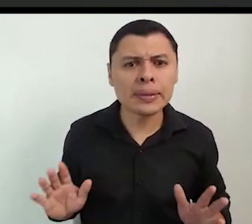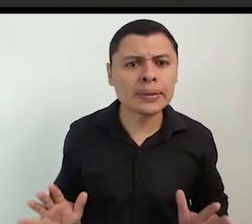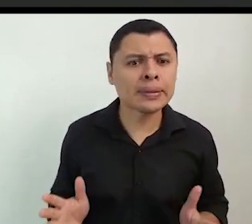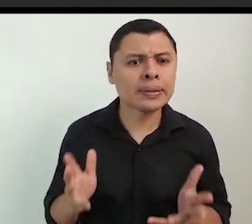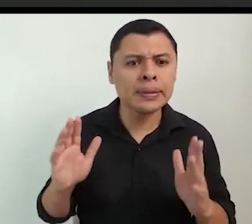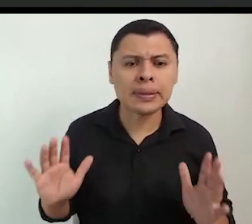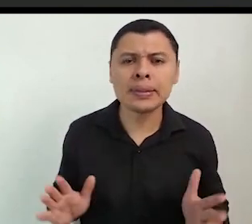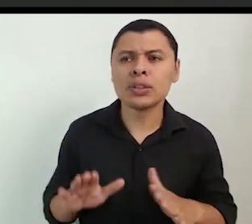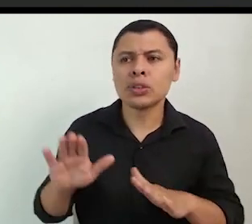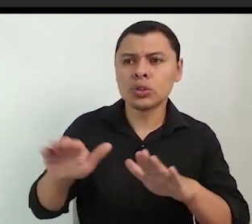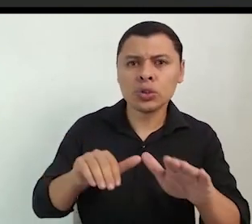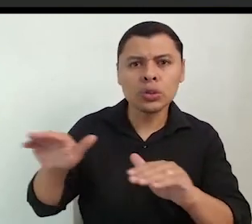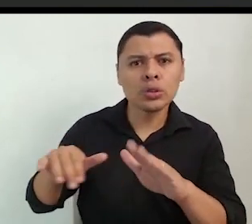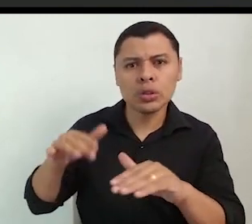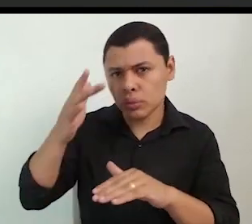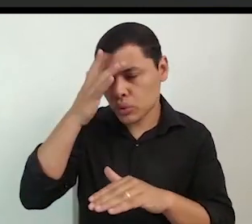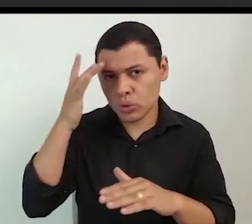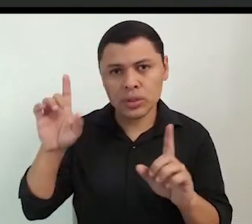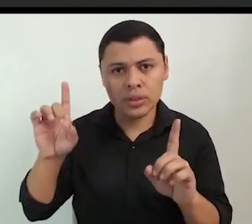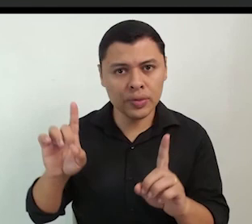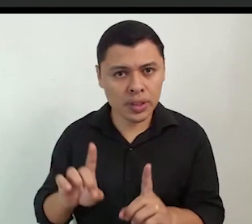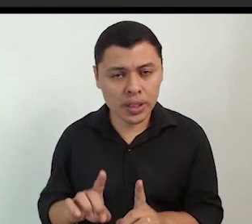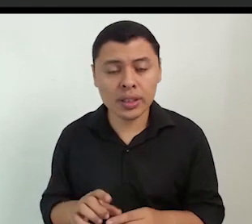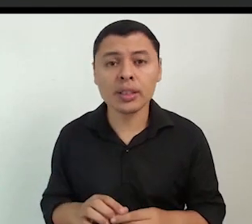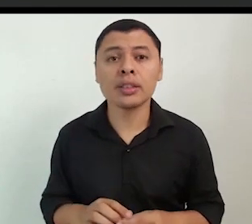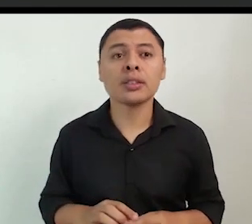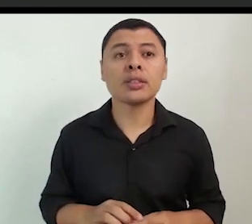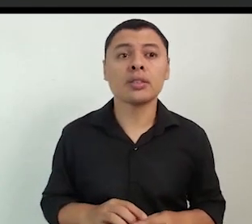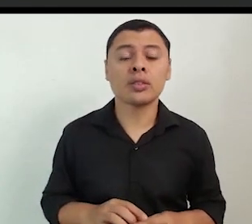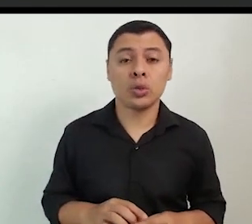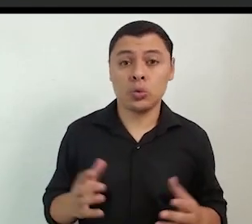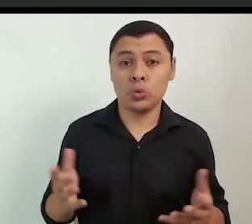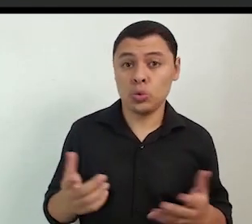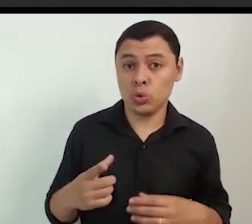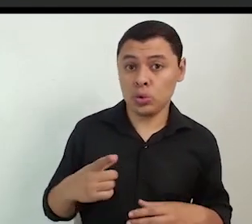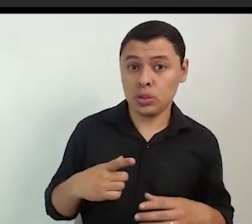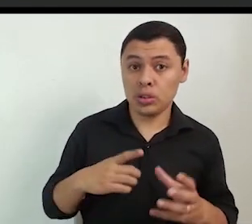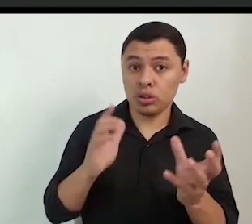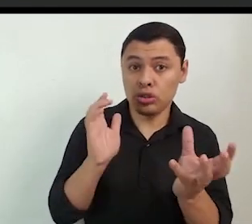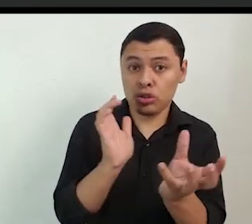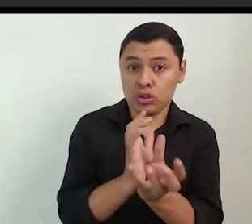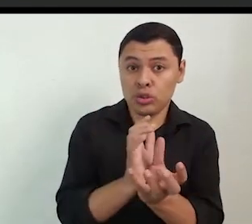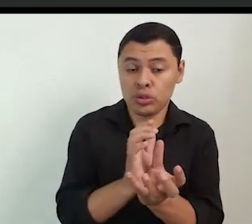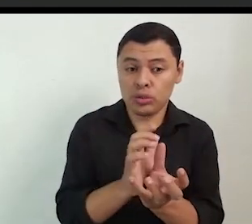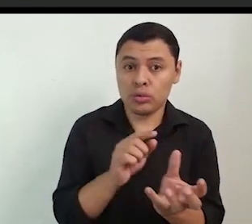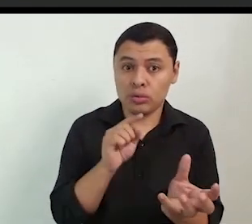a contratação de pessoas com deficiência. Hoje, nós temos um time